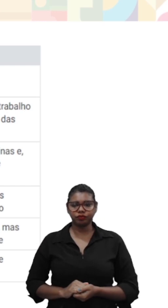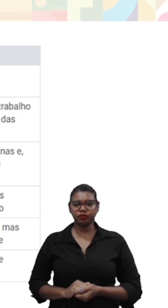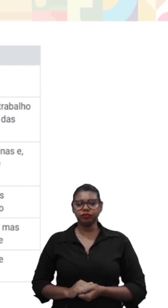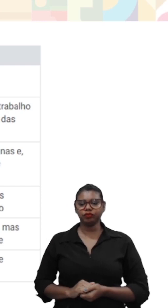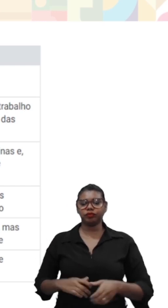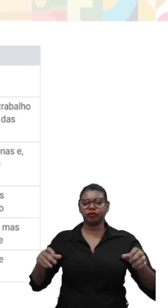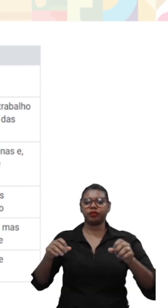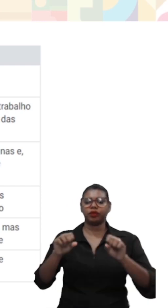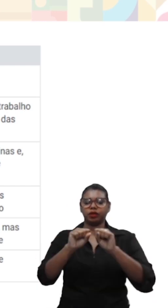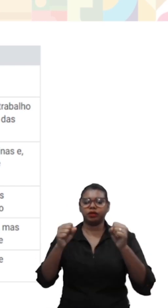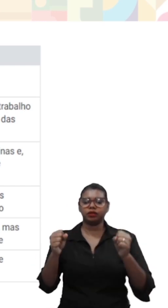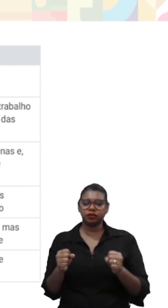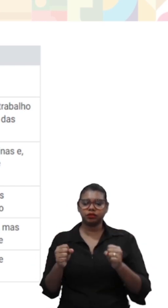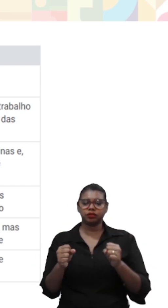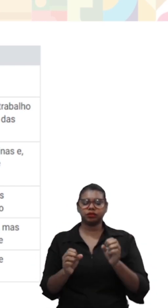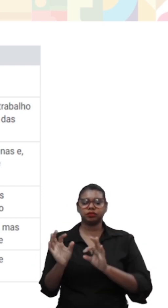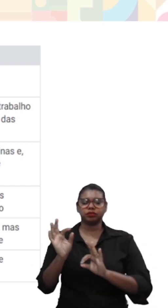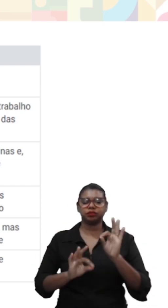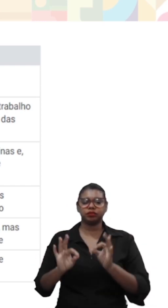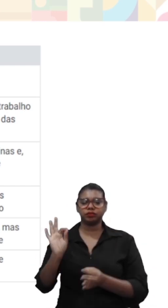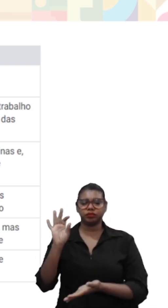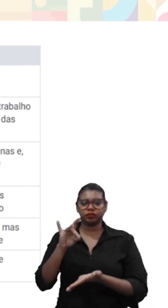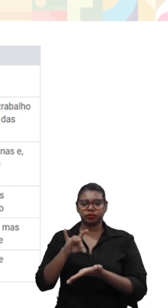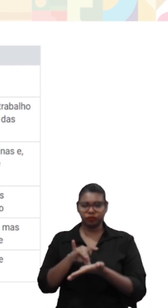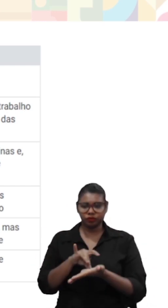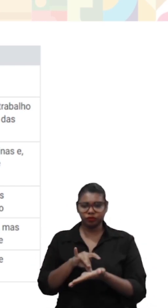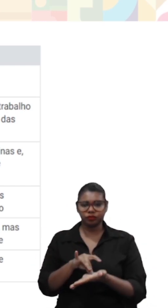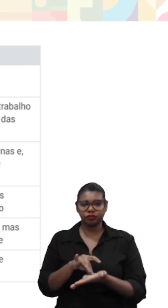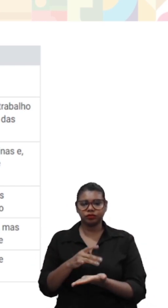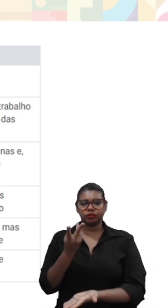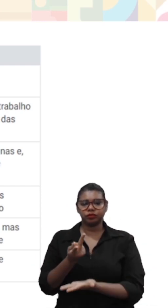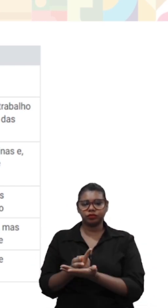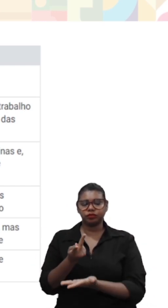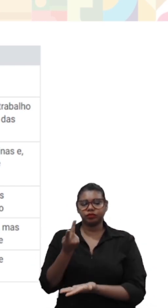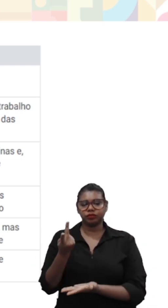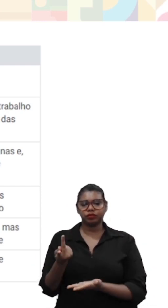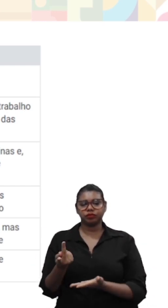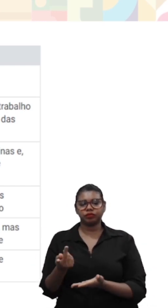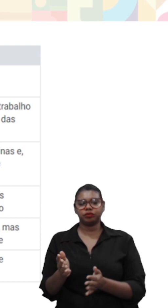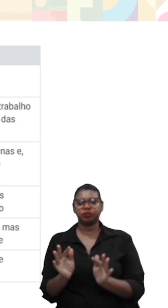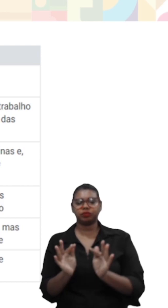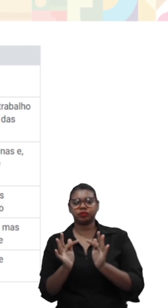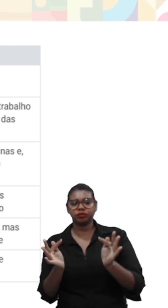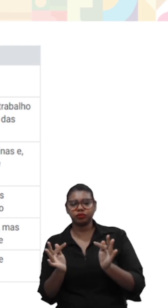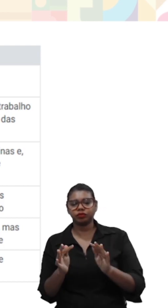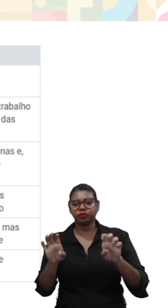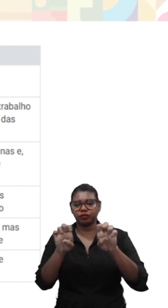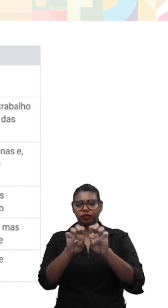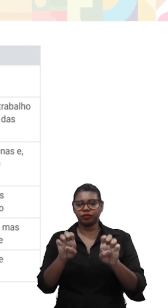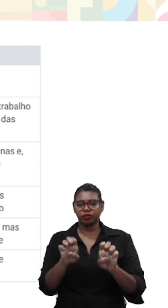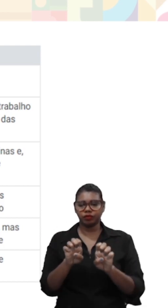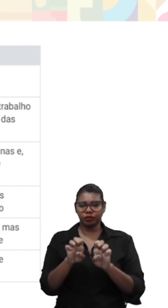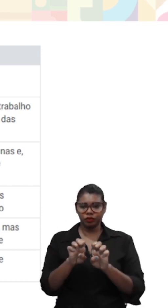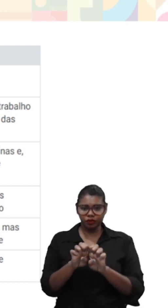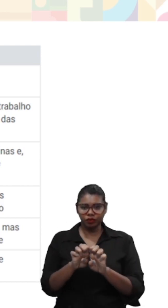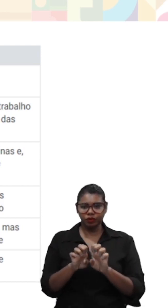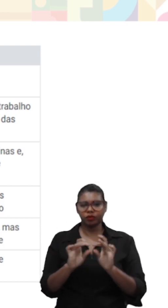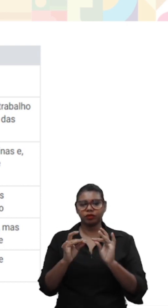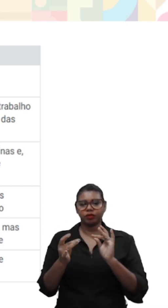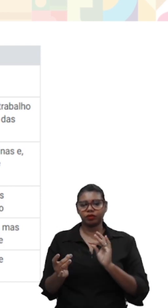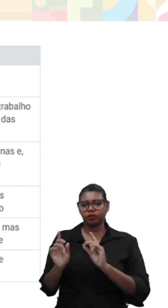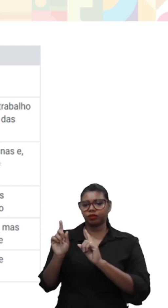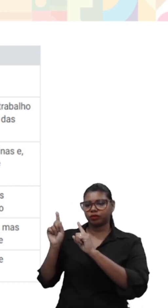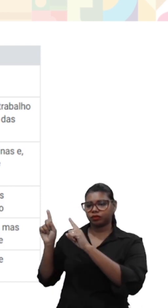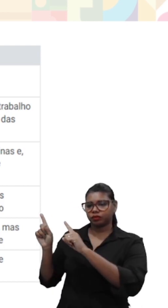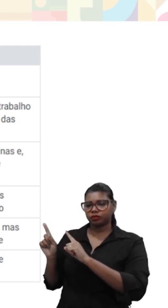de produção é uma produção em série, né, aquela produção em massa. O Toyotismo é flexível. A estrutura, ela é hierárquica, né, e o